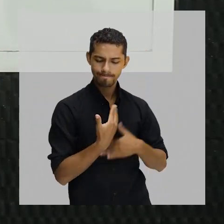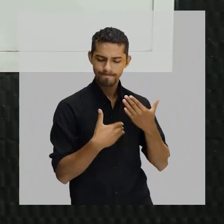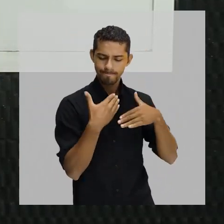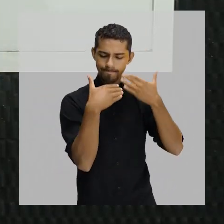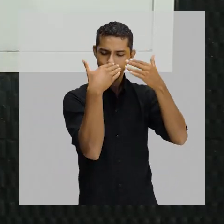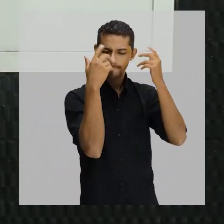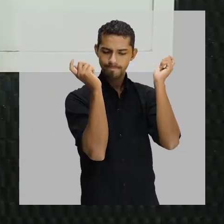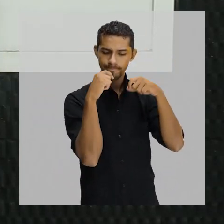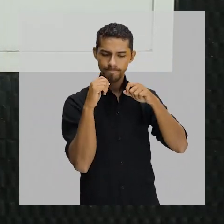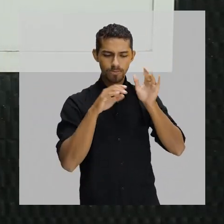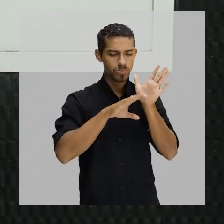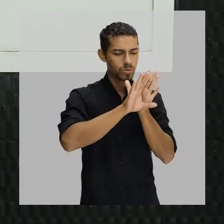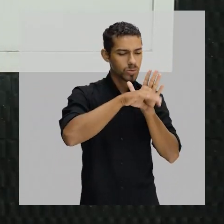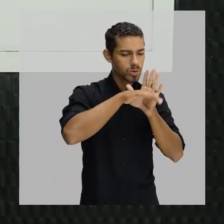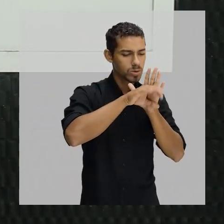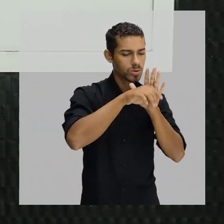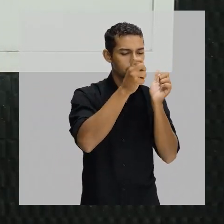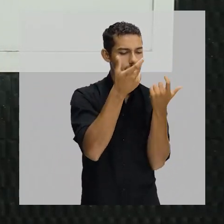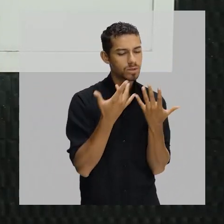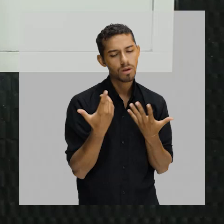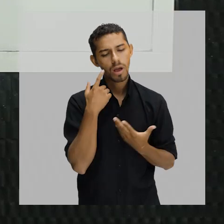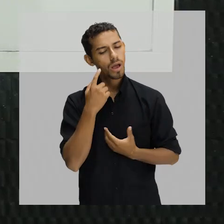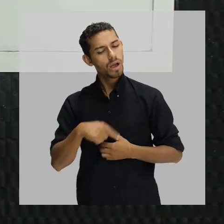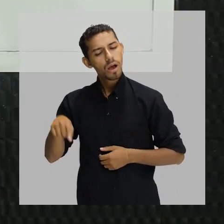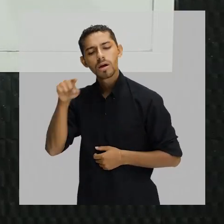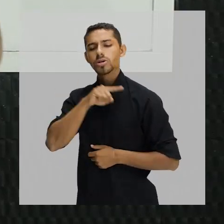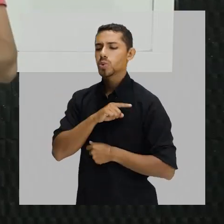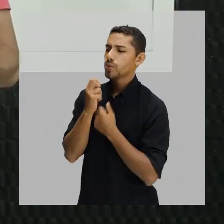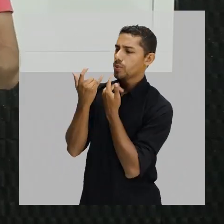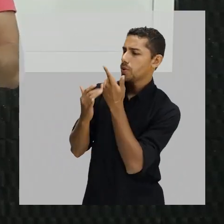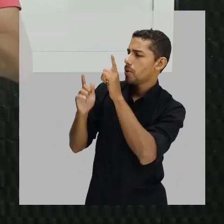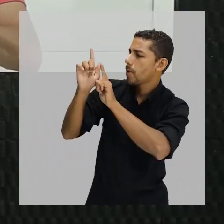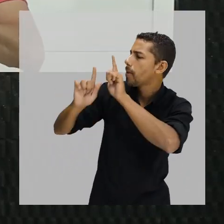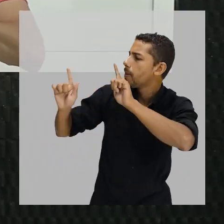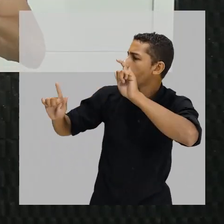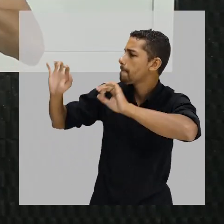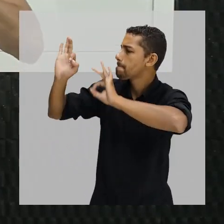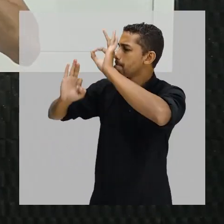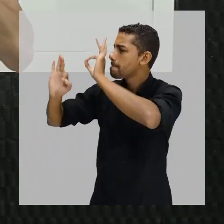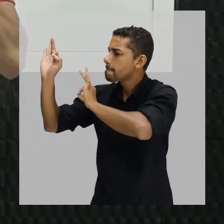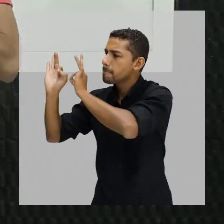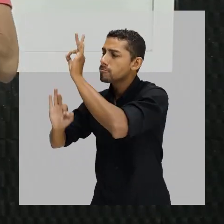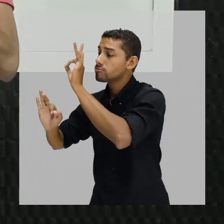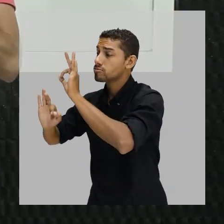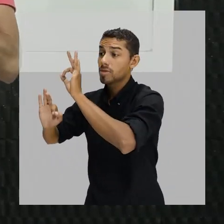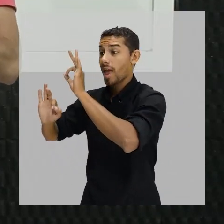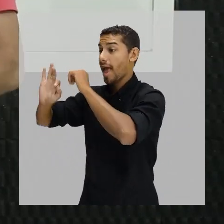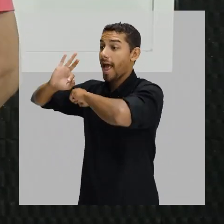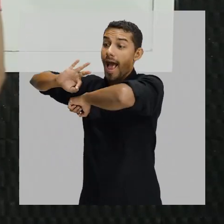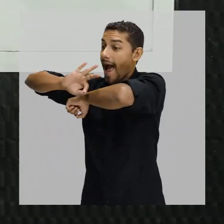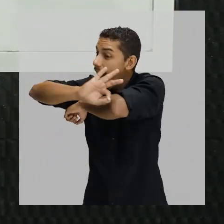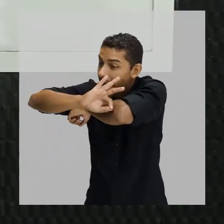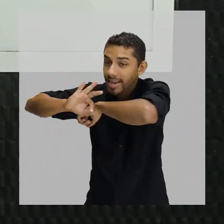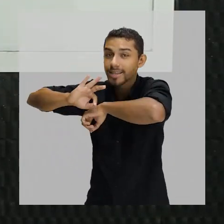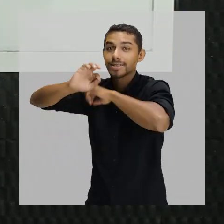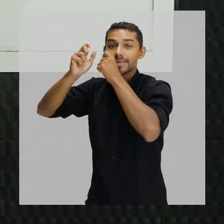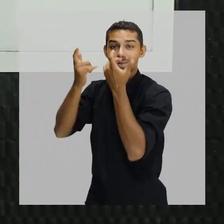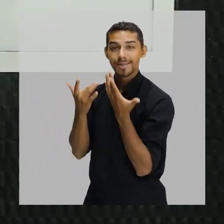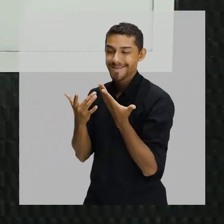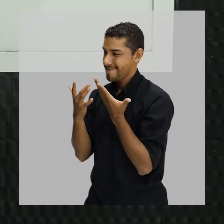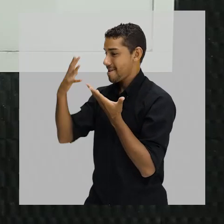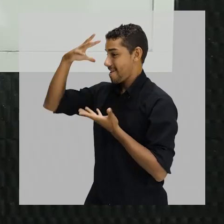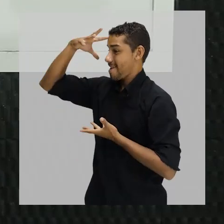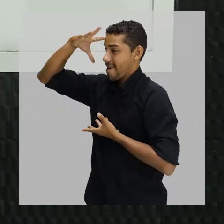esta conceitualização de conhecimento, este gráfico do conhecimento, esta arquitetura do conhecimento, a epistemologia se